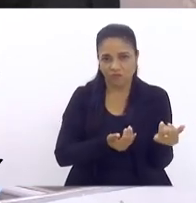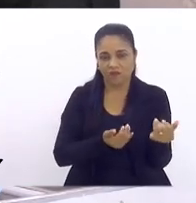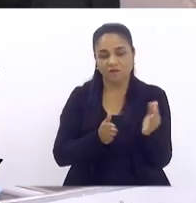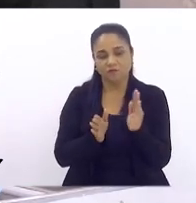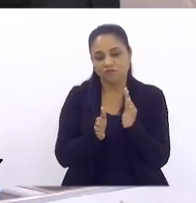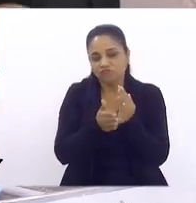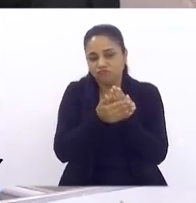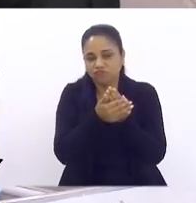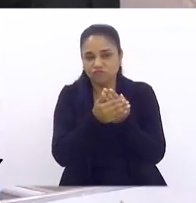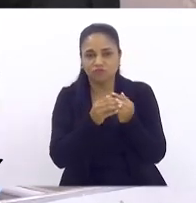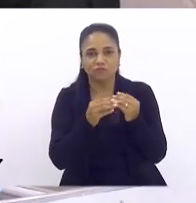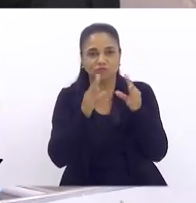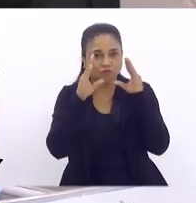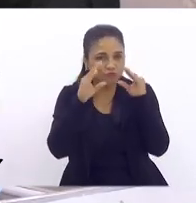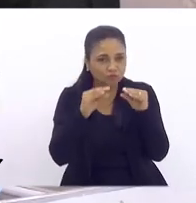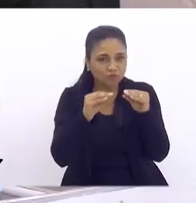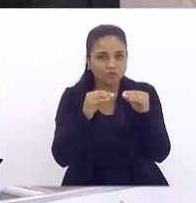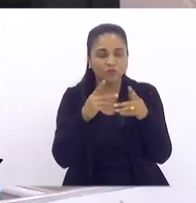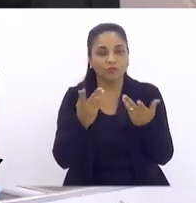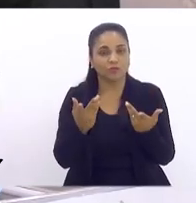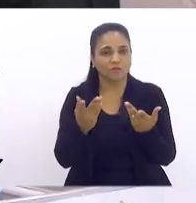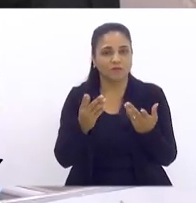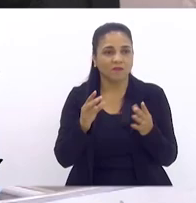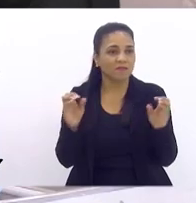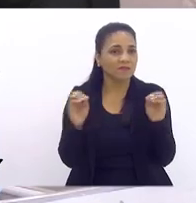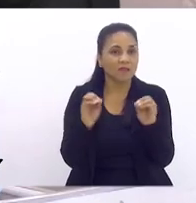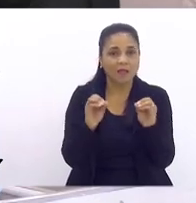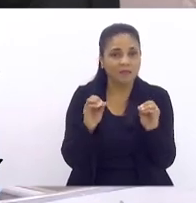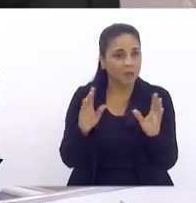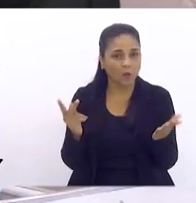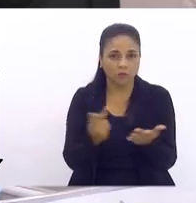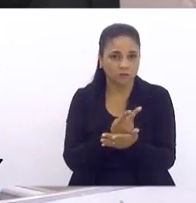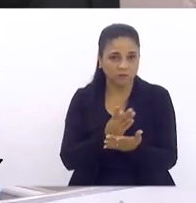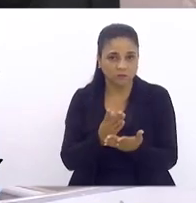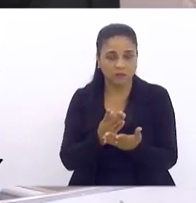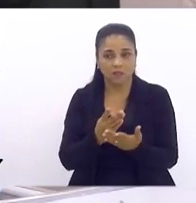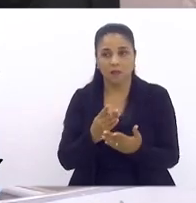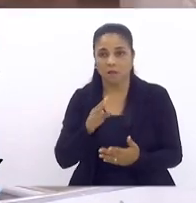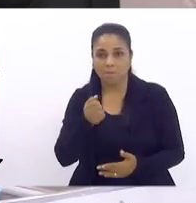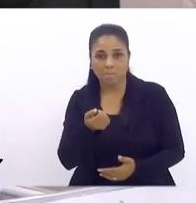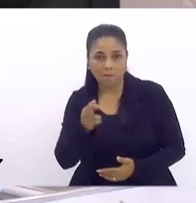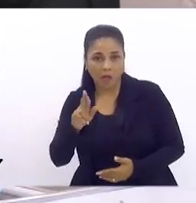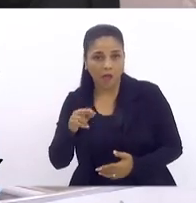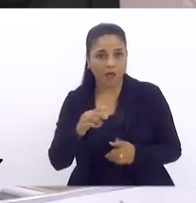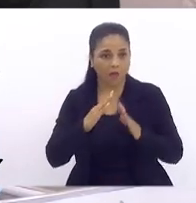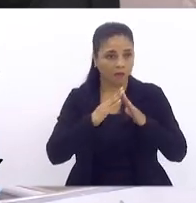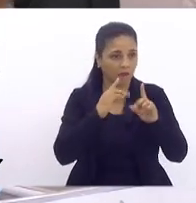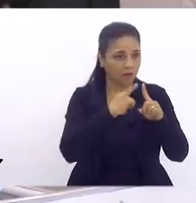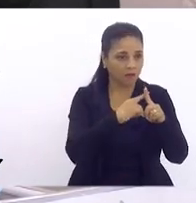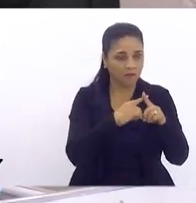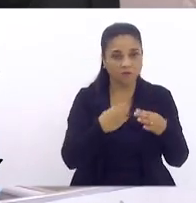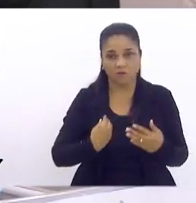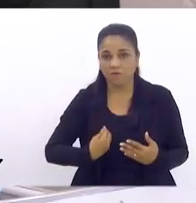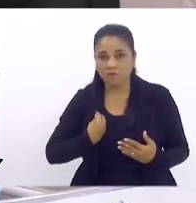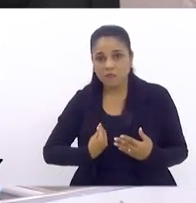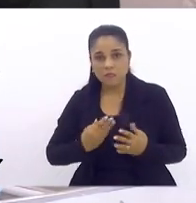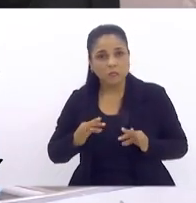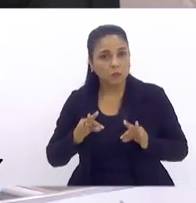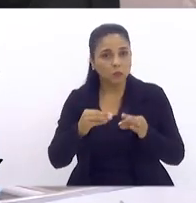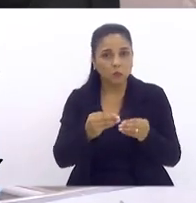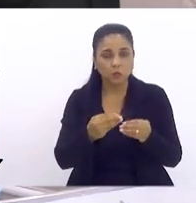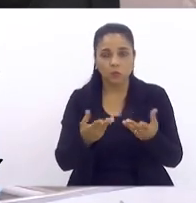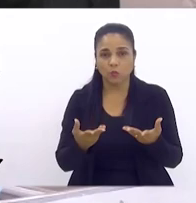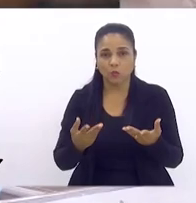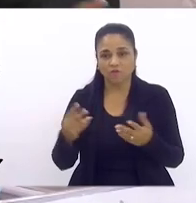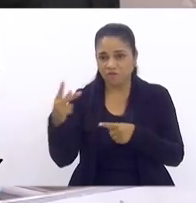do pai e nada dessas coisas aconteceriam ou seja ida para o bar para igreja tô toda a sua vida fica comprometida